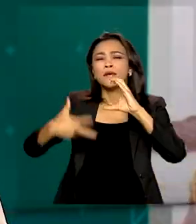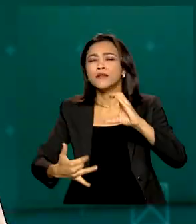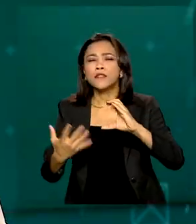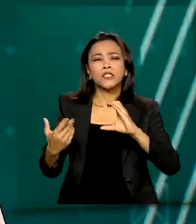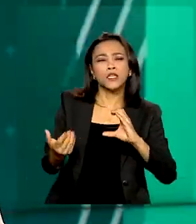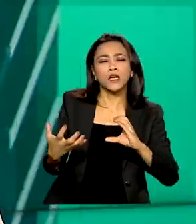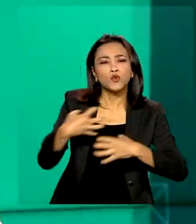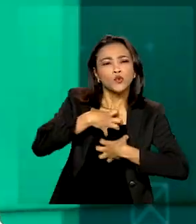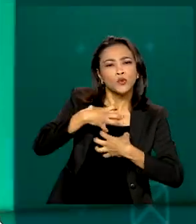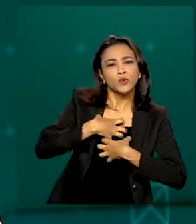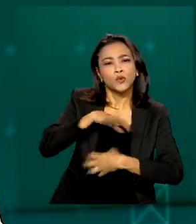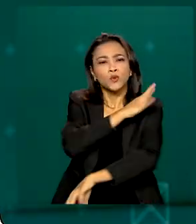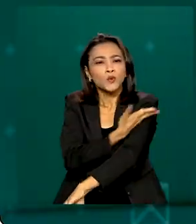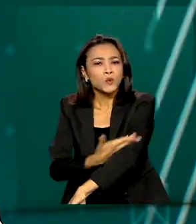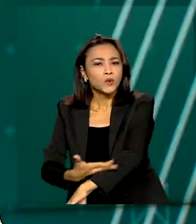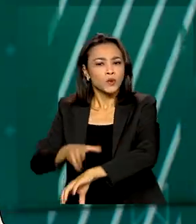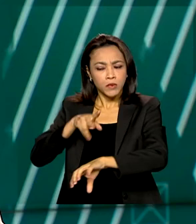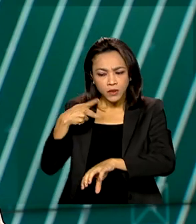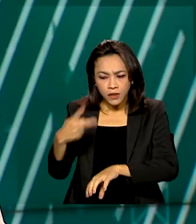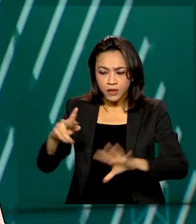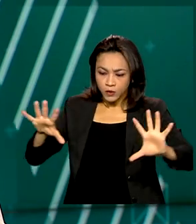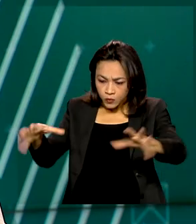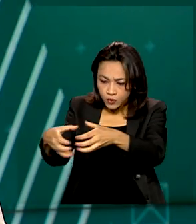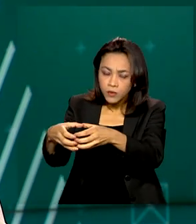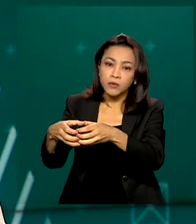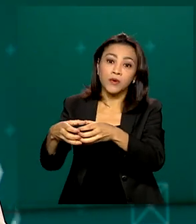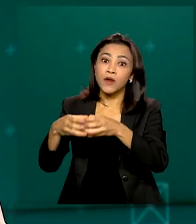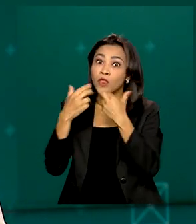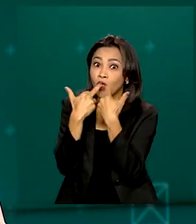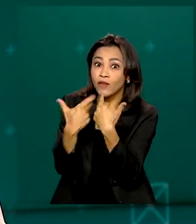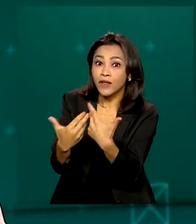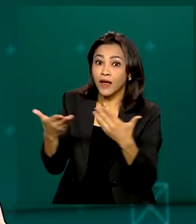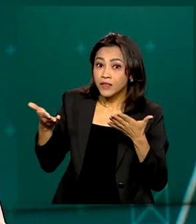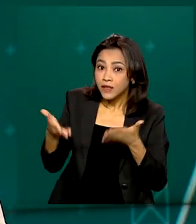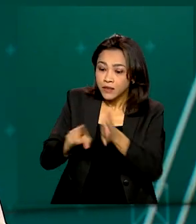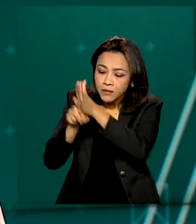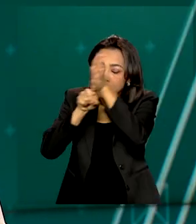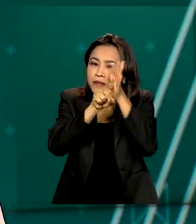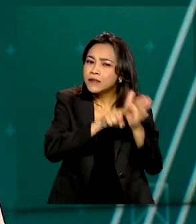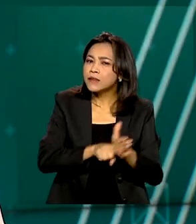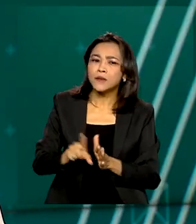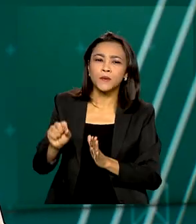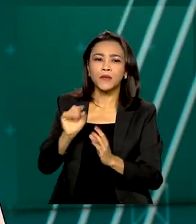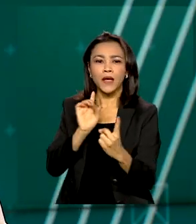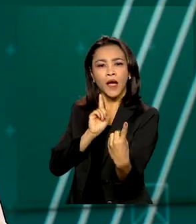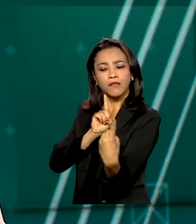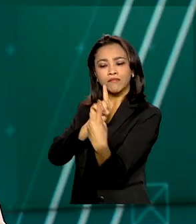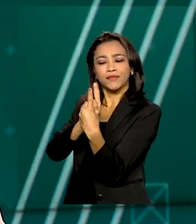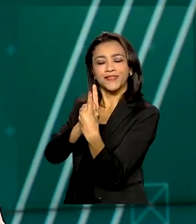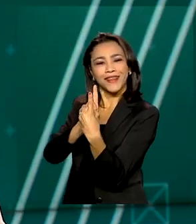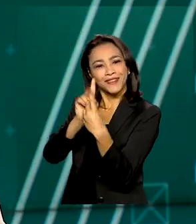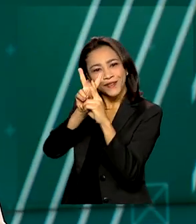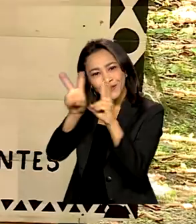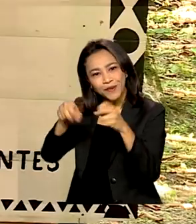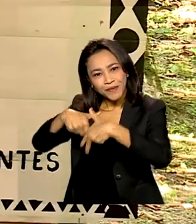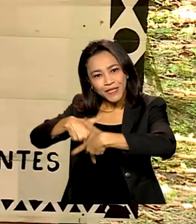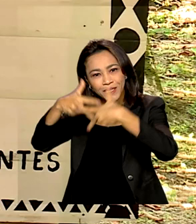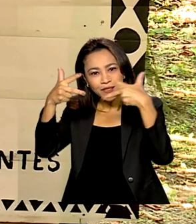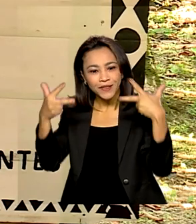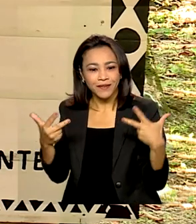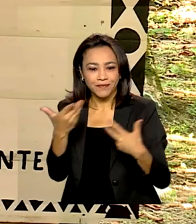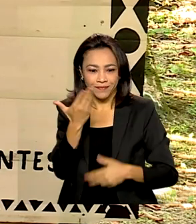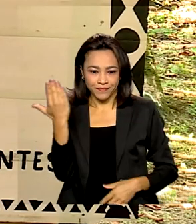de vida dessas populações tradicionais uma novidade nesta edição do censo é abordagem sobre quilombolas